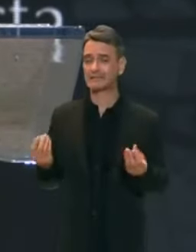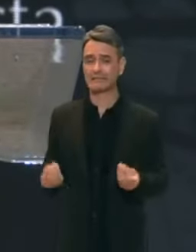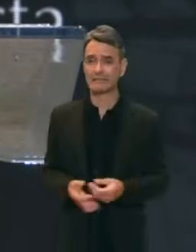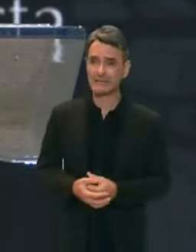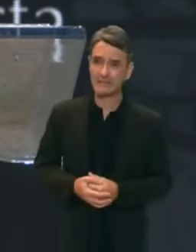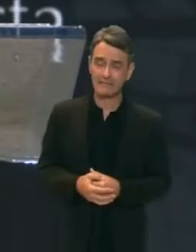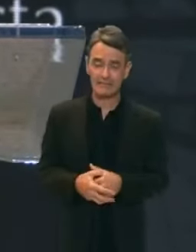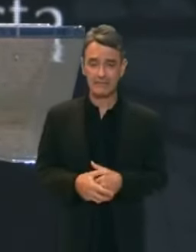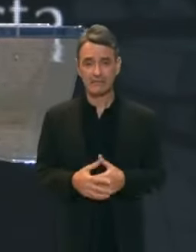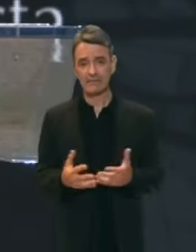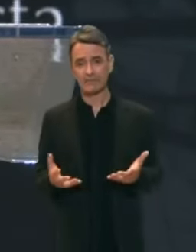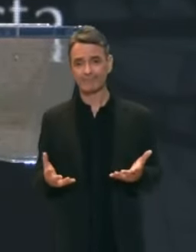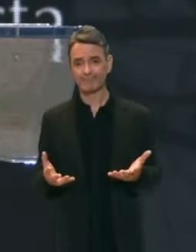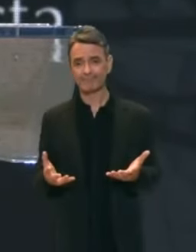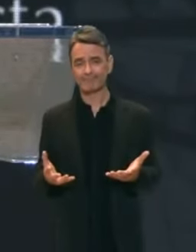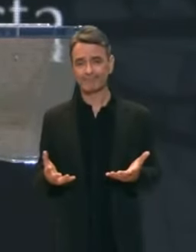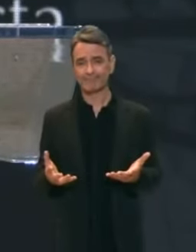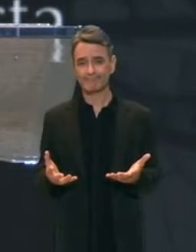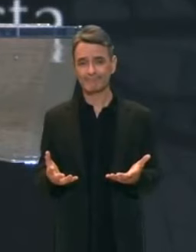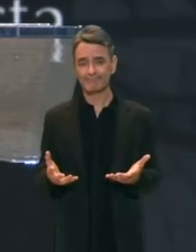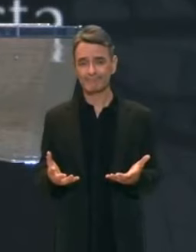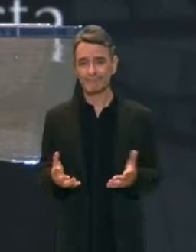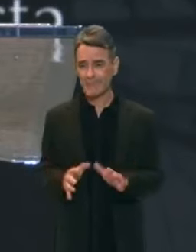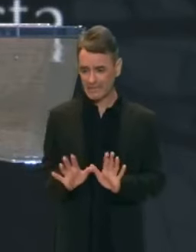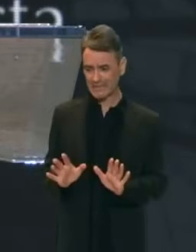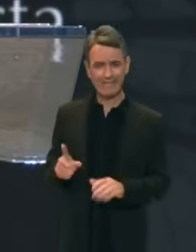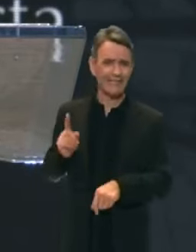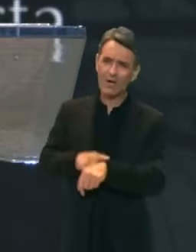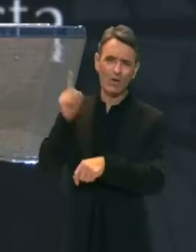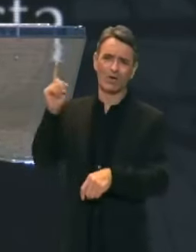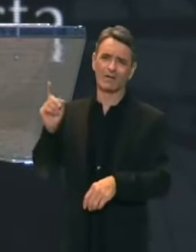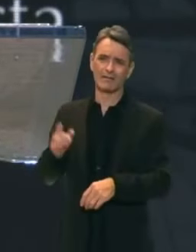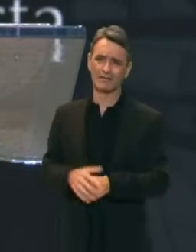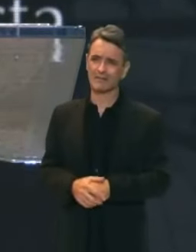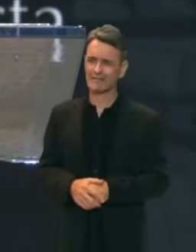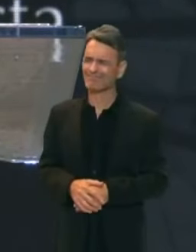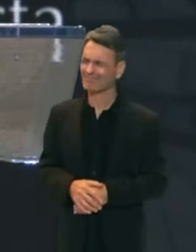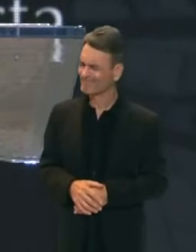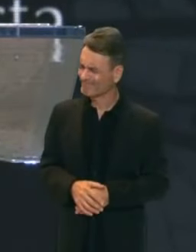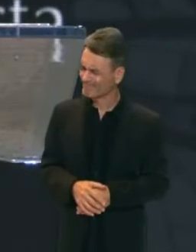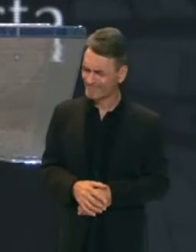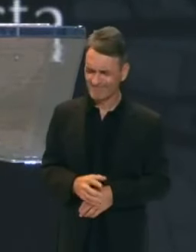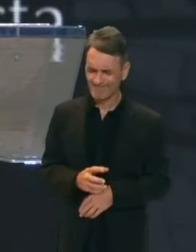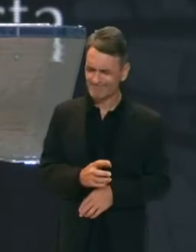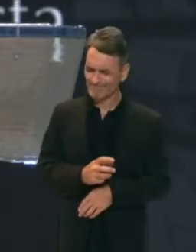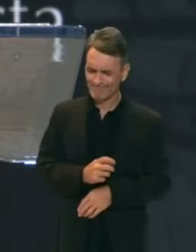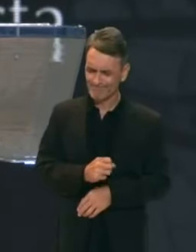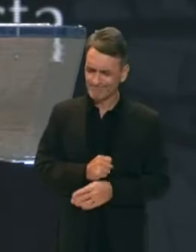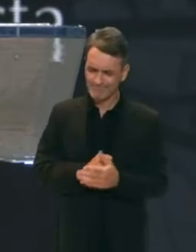me olhando torto para alguém. Nossa, na hora o meu coração já fica assim, cara,